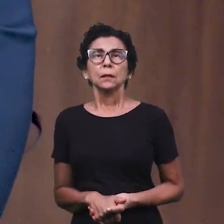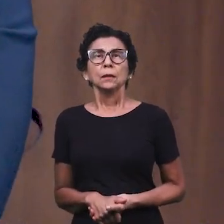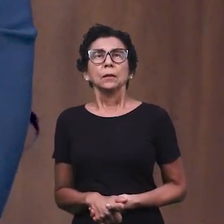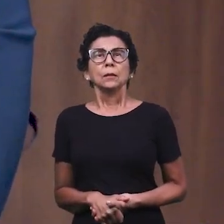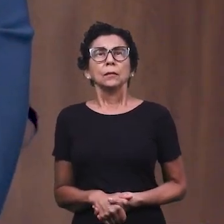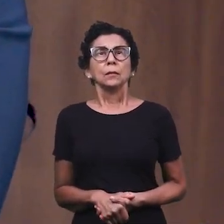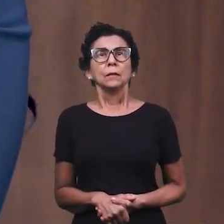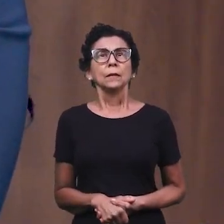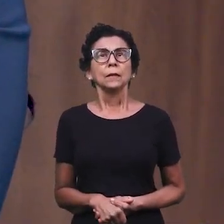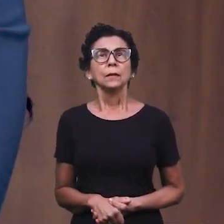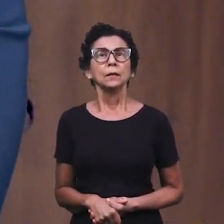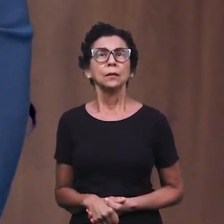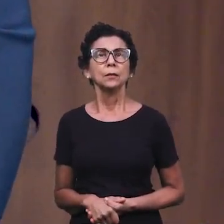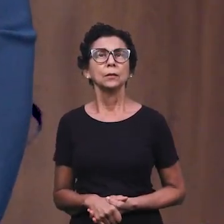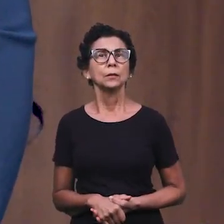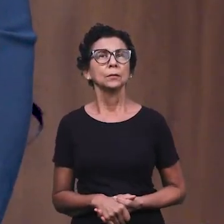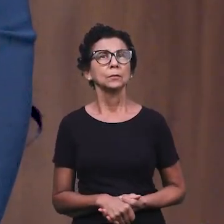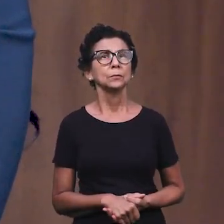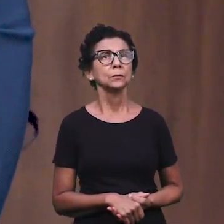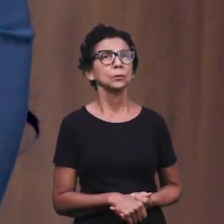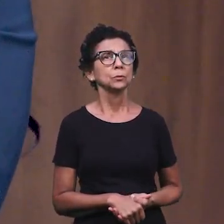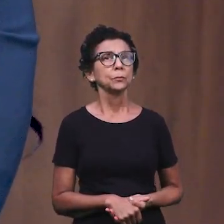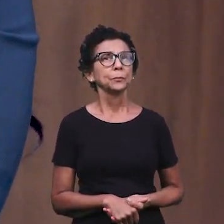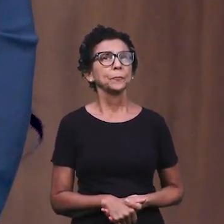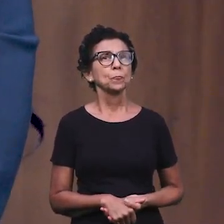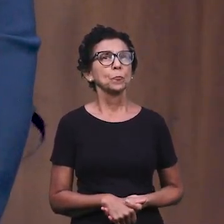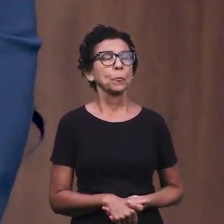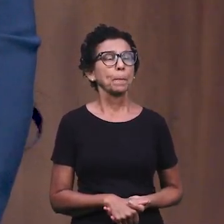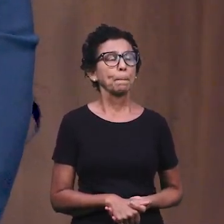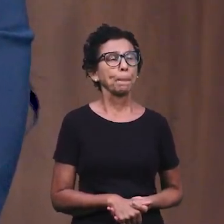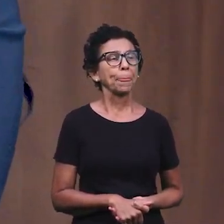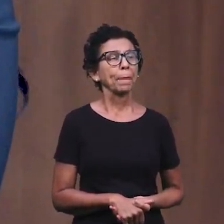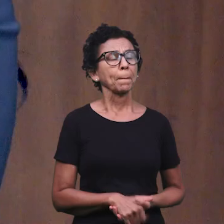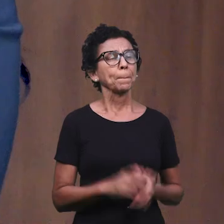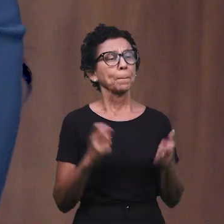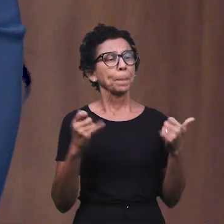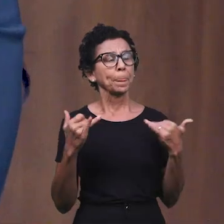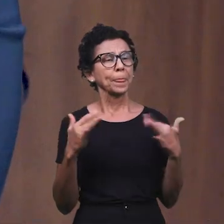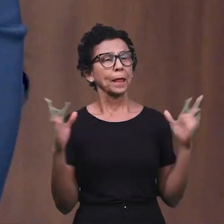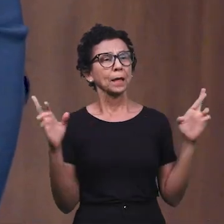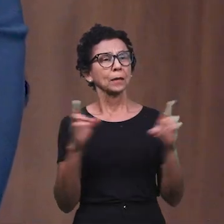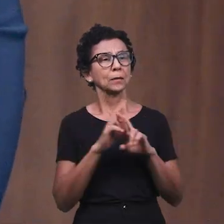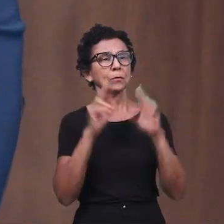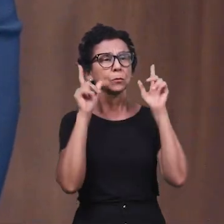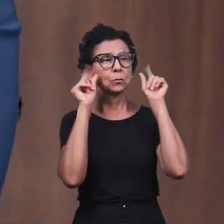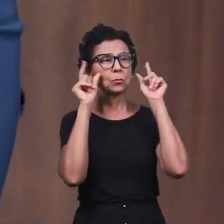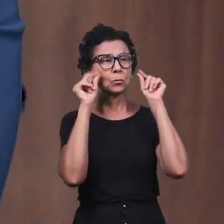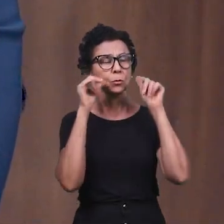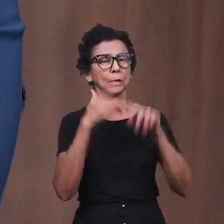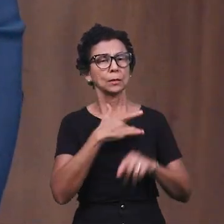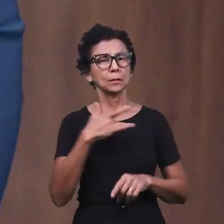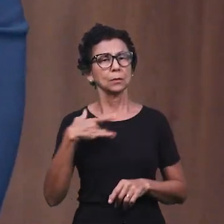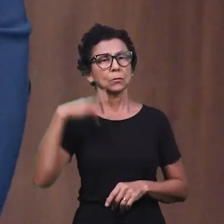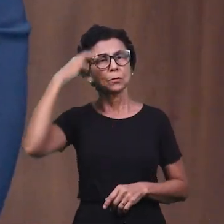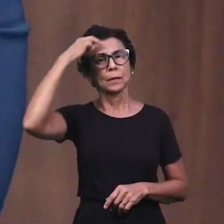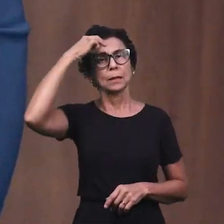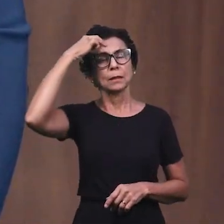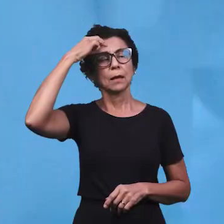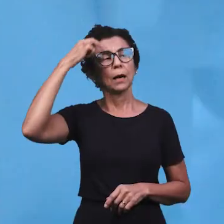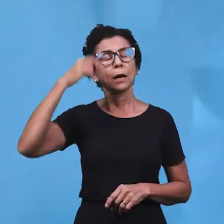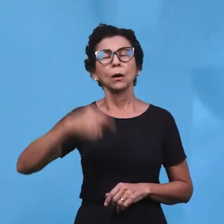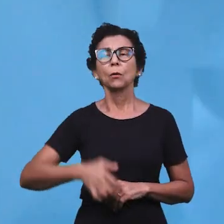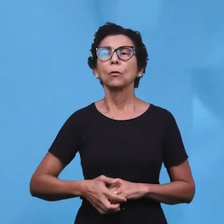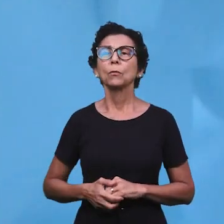E assim, você pode falar um pouquinho sobre a relação entre o sono e a saúde mental? Existe uma relação